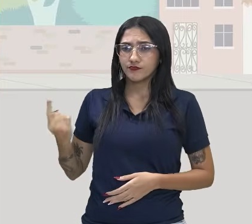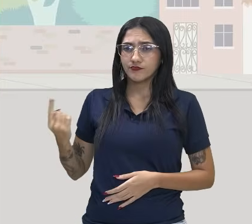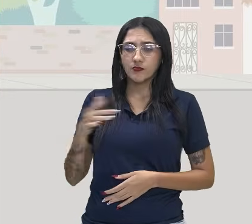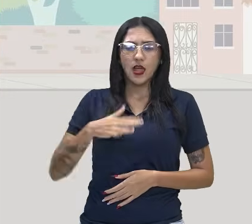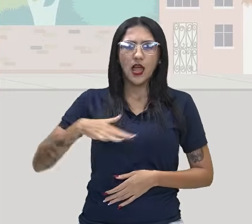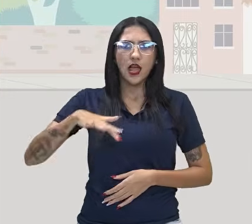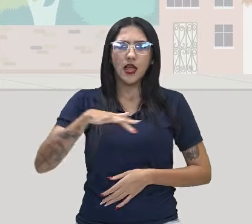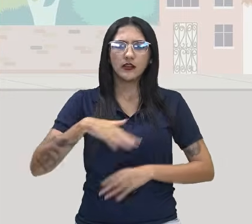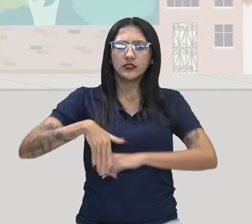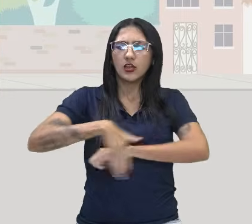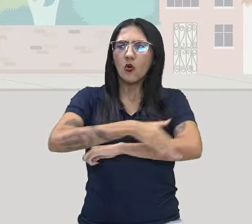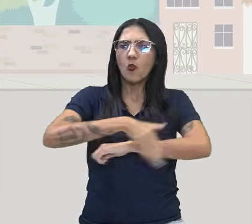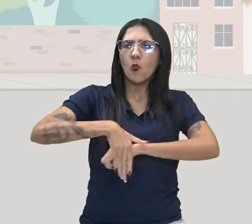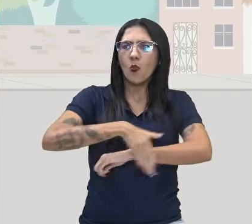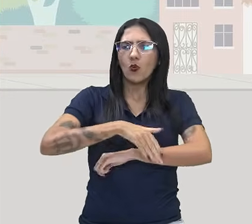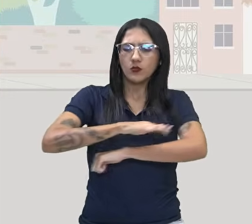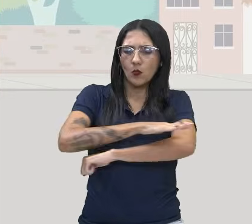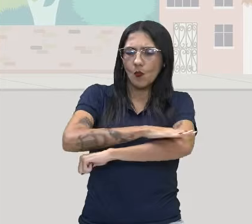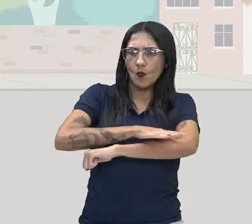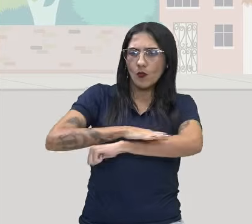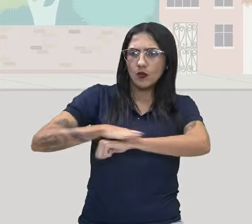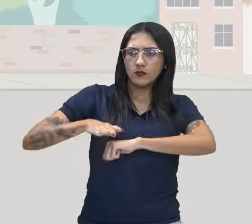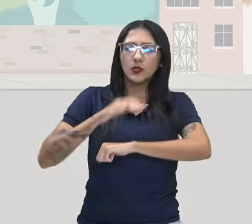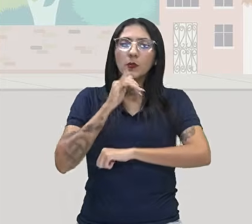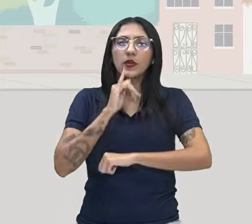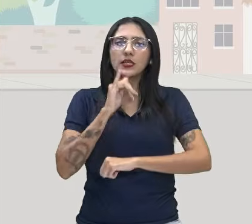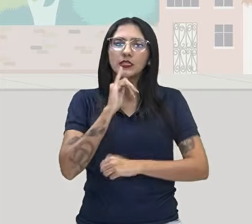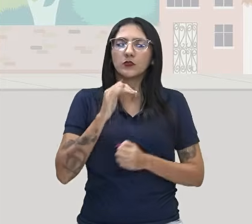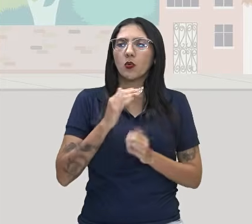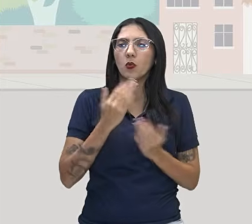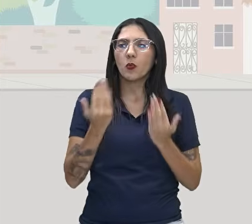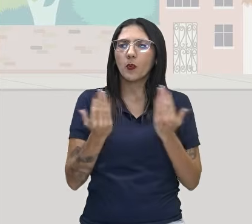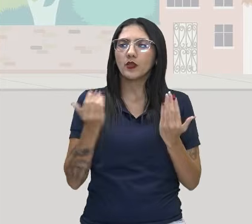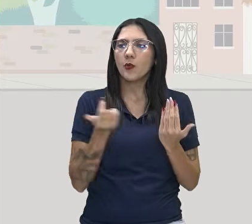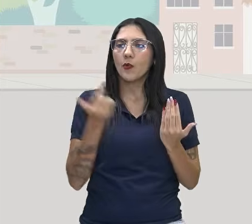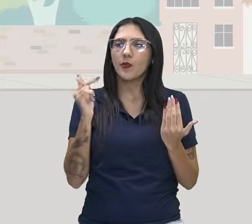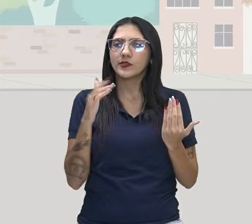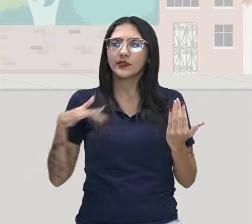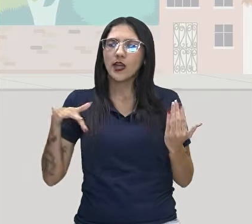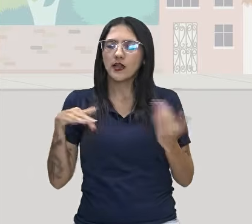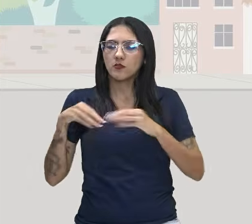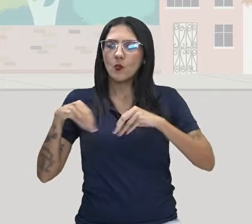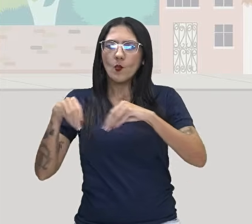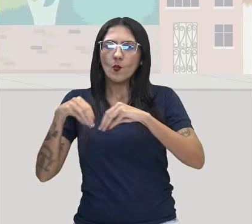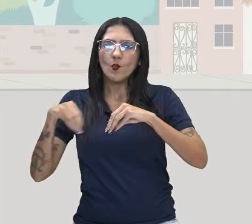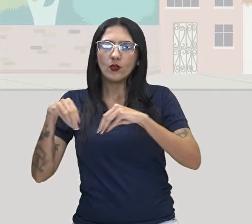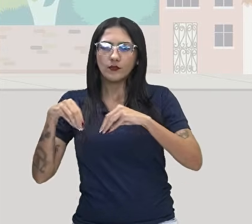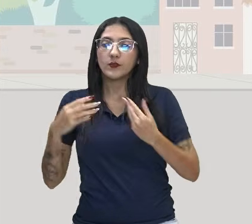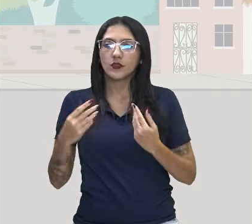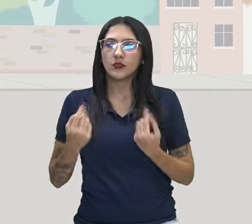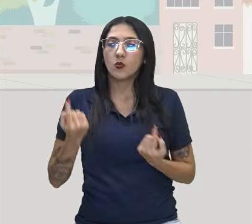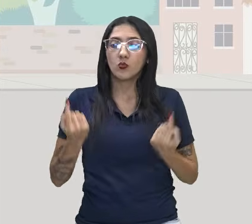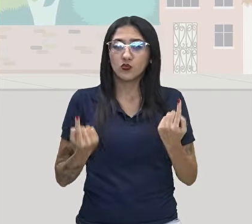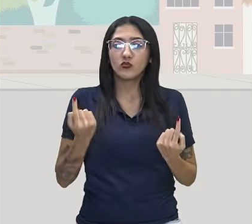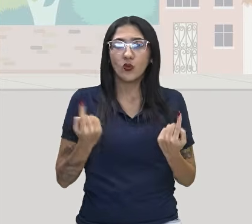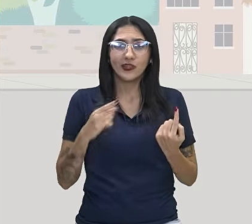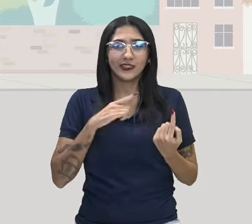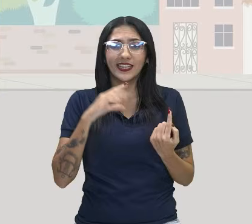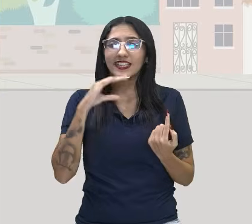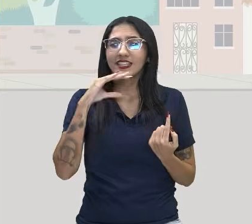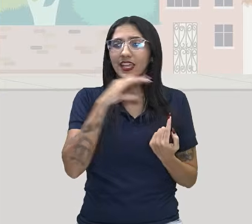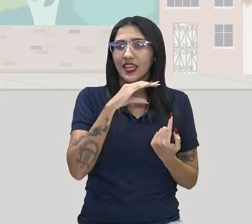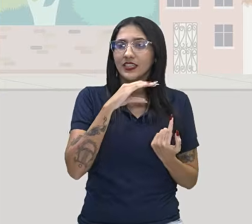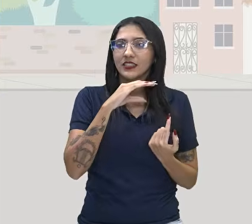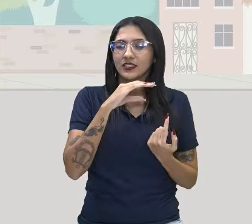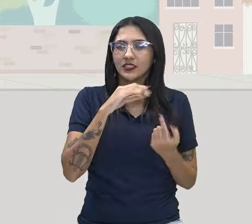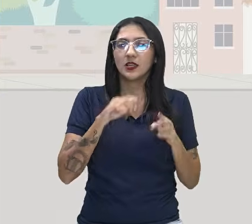né? Comparado ali a uma área de areia branca. Vamos supor, lógico, os dois vão ficar quentes, dependendo. Porém, o que